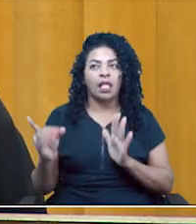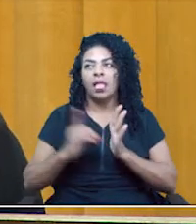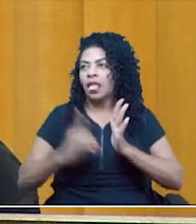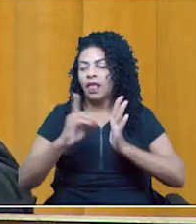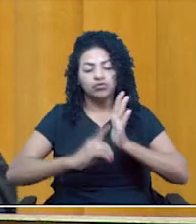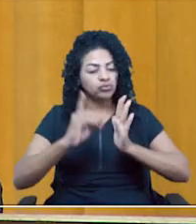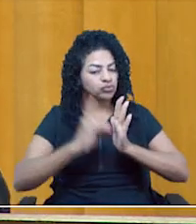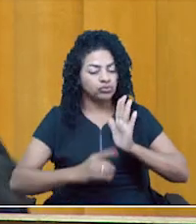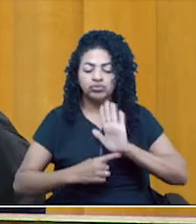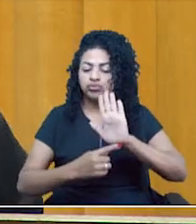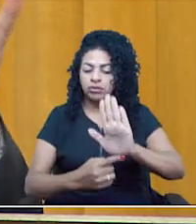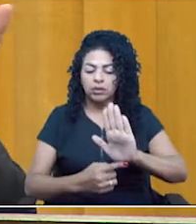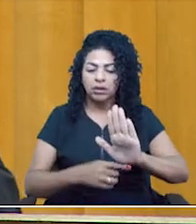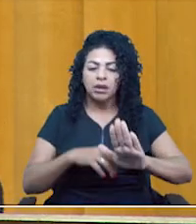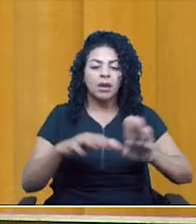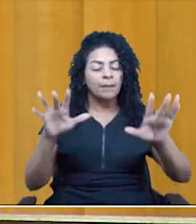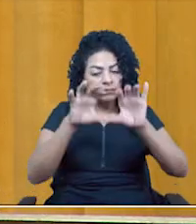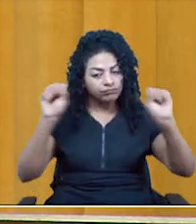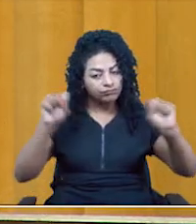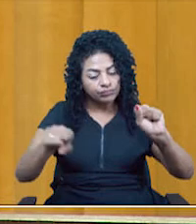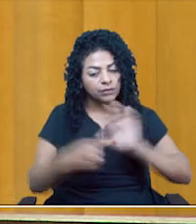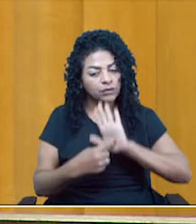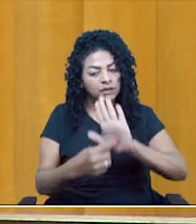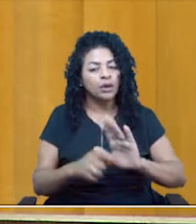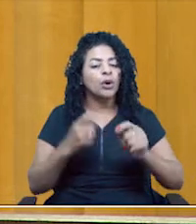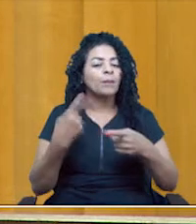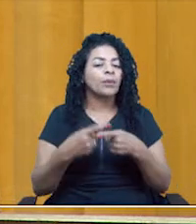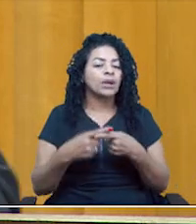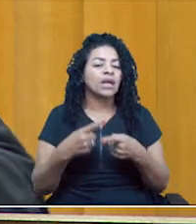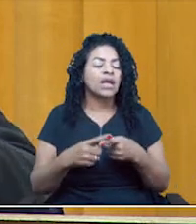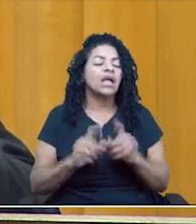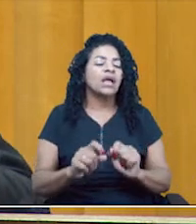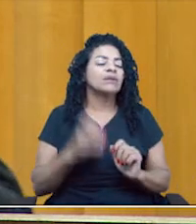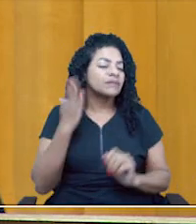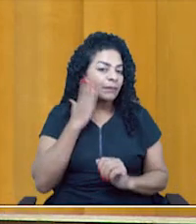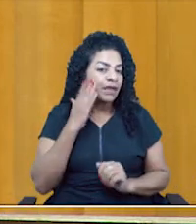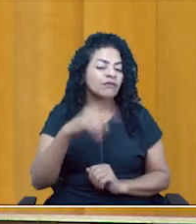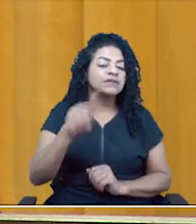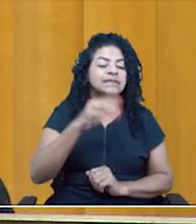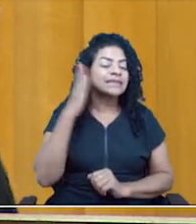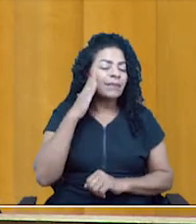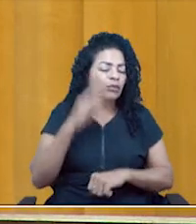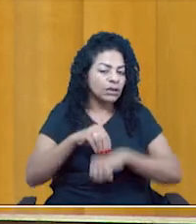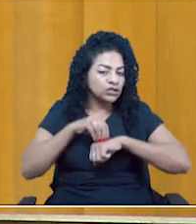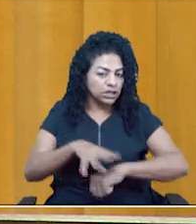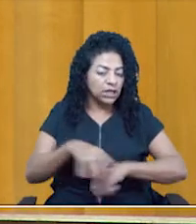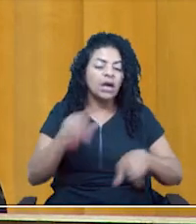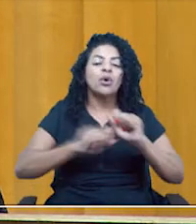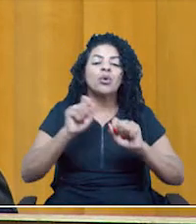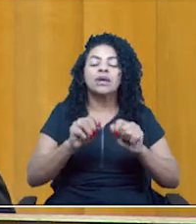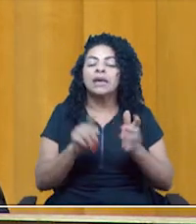mostrar, porque a intenção não é essa. A intenção é alertar os senhores todos de que entre